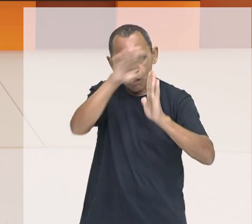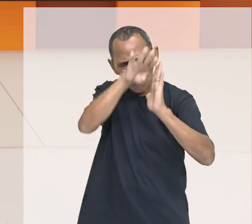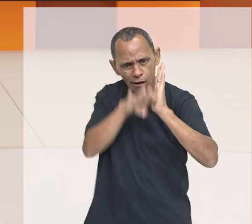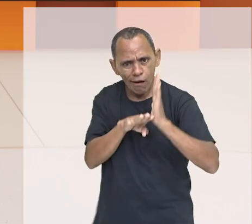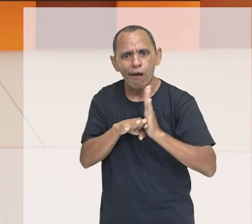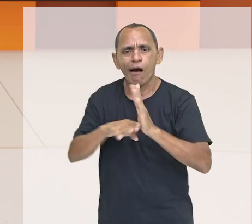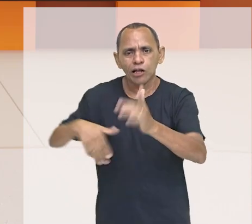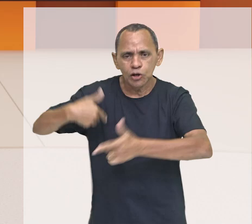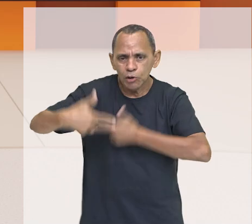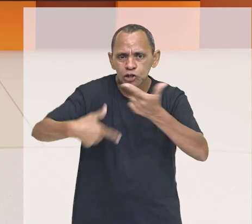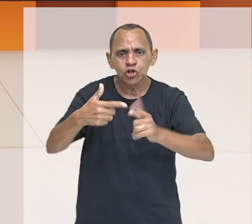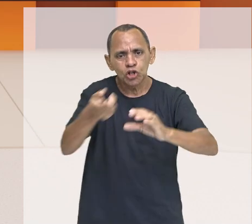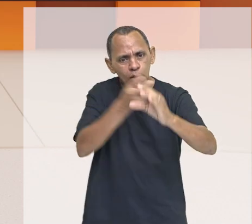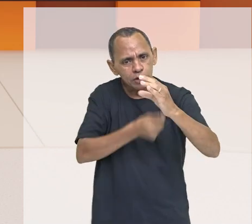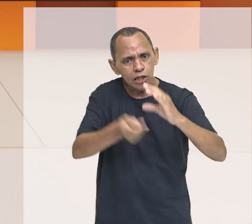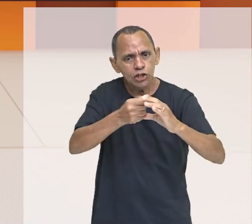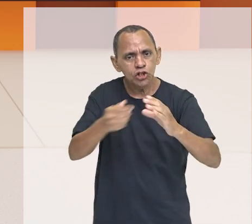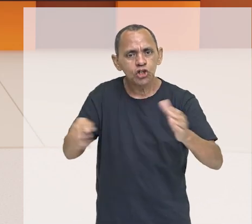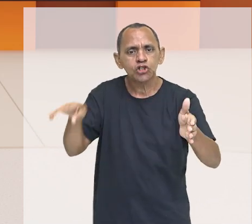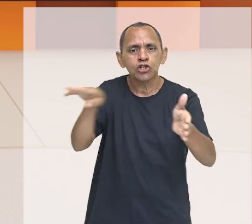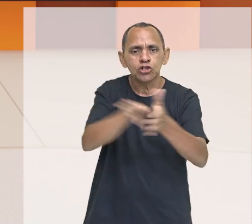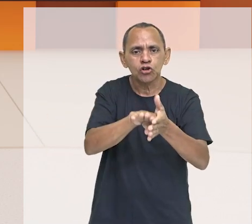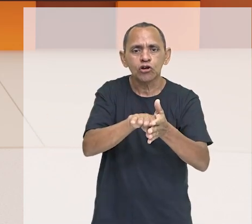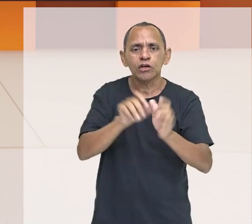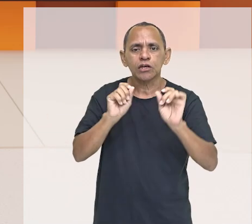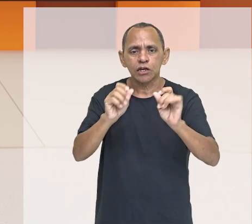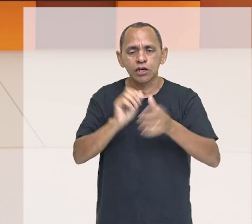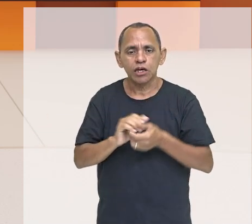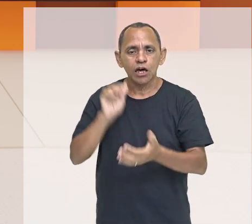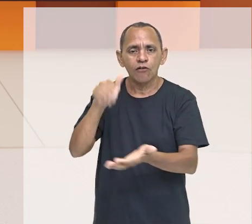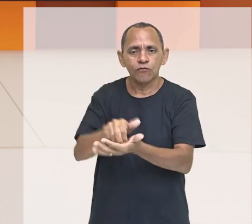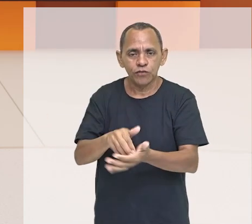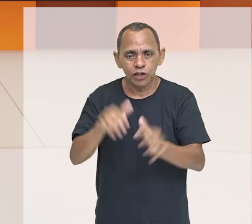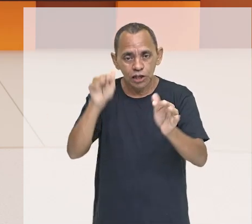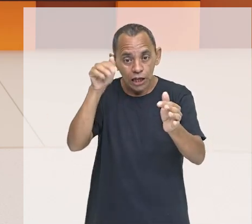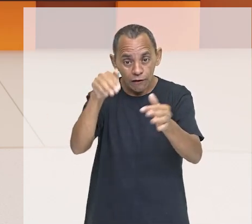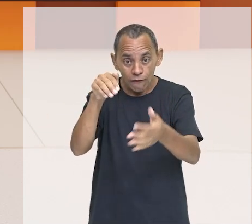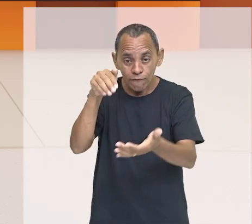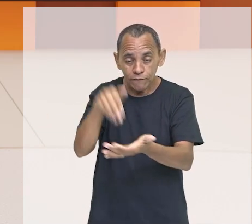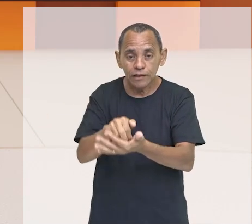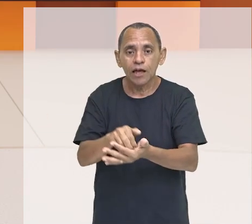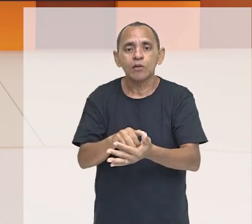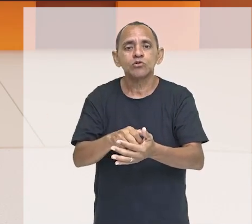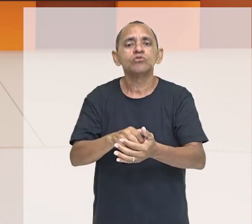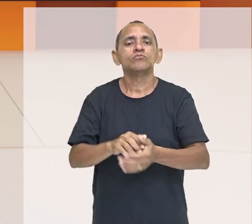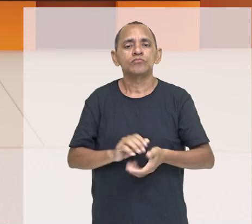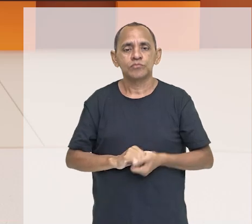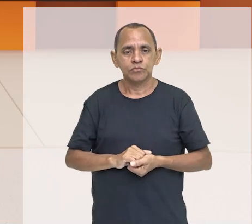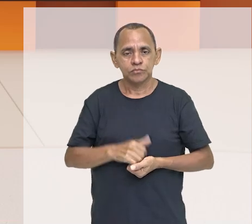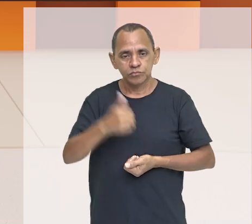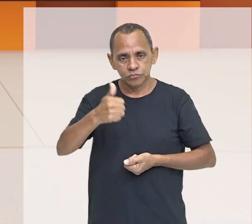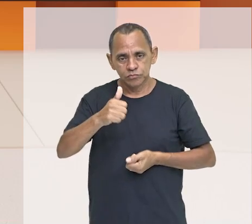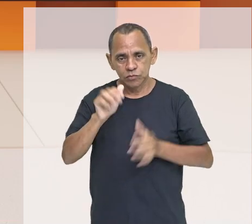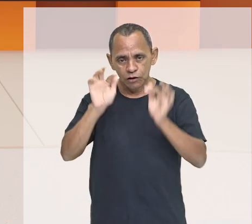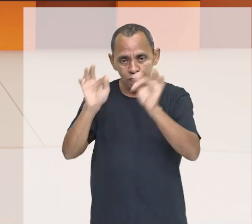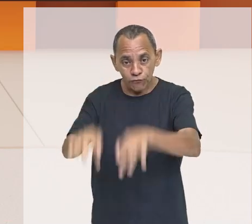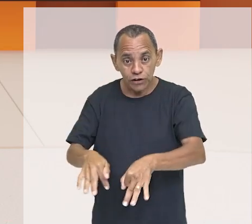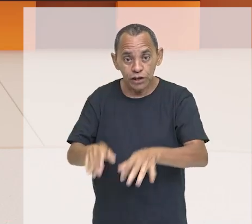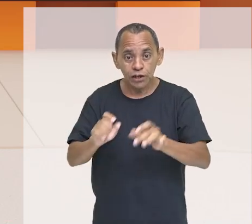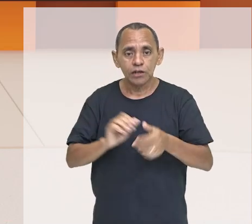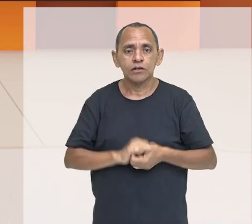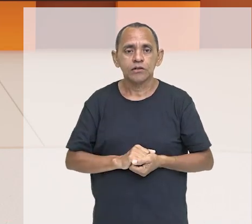capitalistas chegou ao fim com o término da Primeira Guerra Mundial. E o Estado neofascista